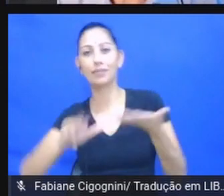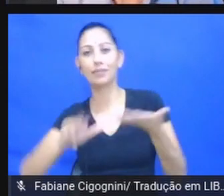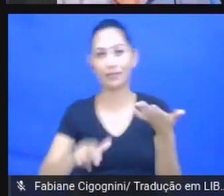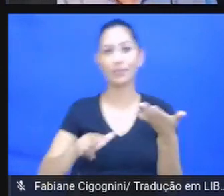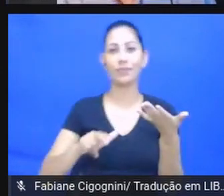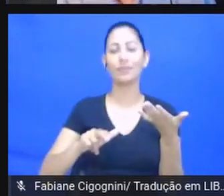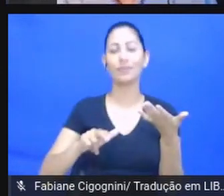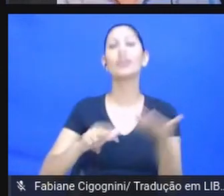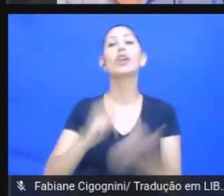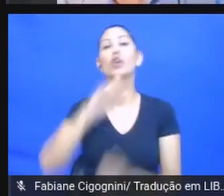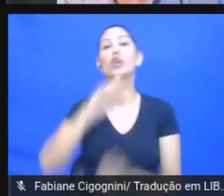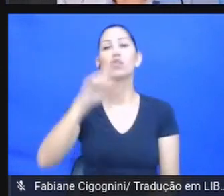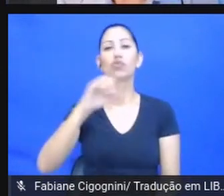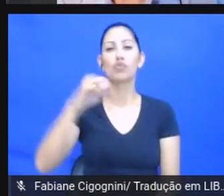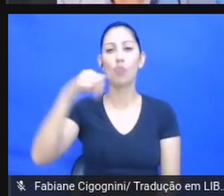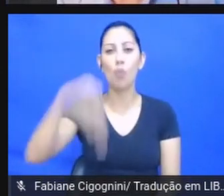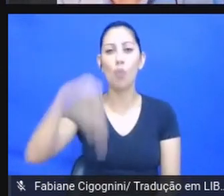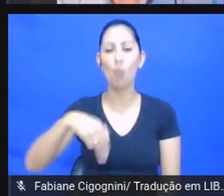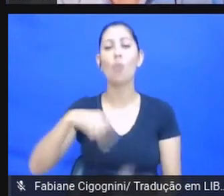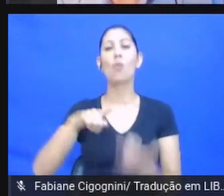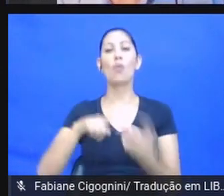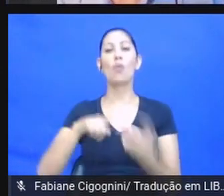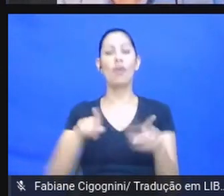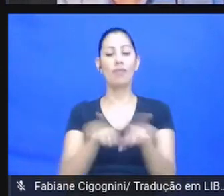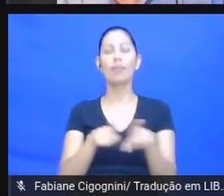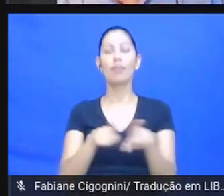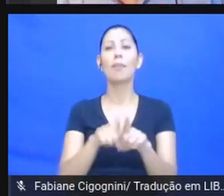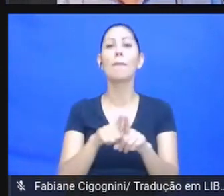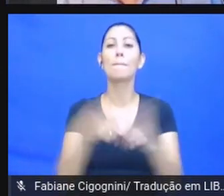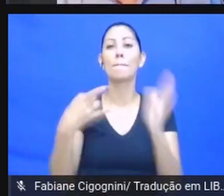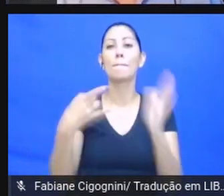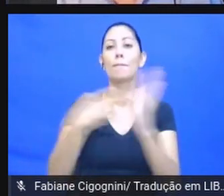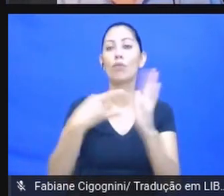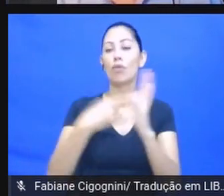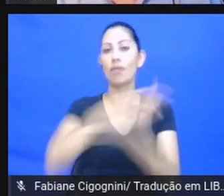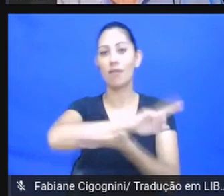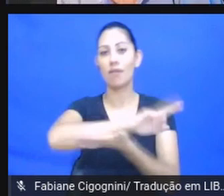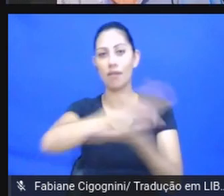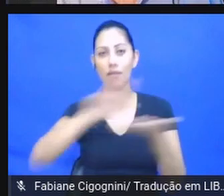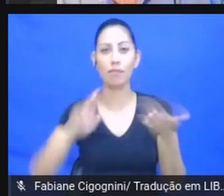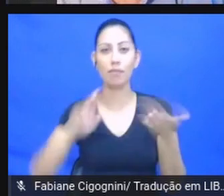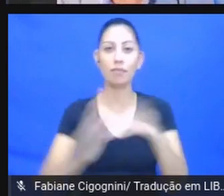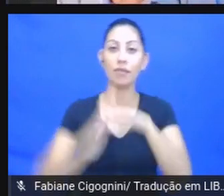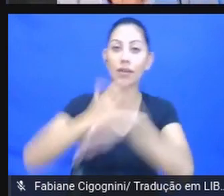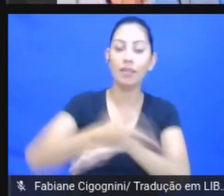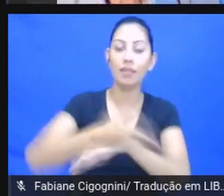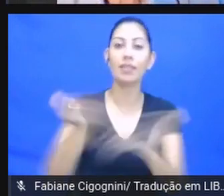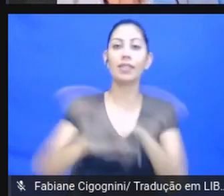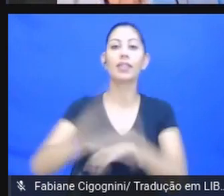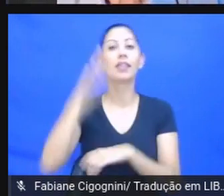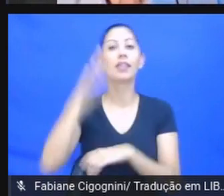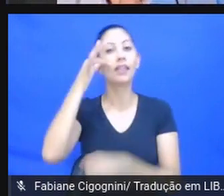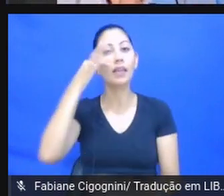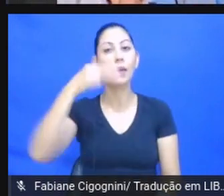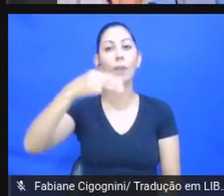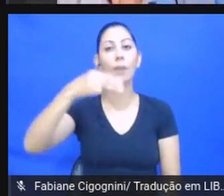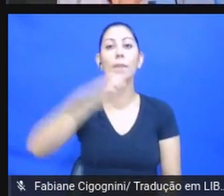Zoom, enfim, que se popularizou tremendamente nesse período, o Meet,